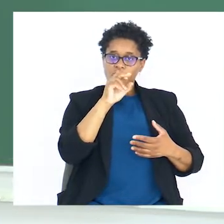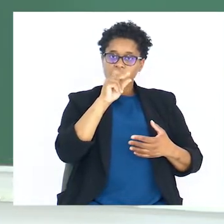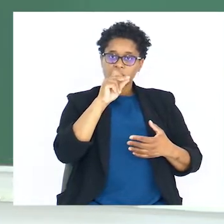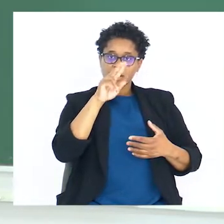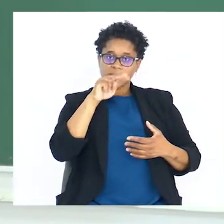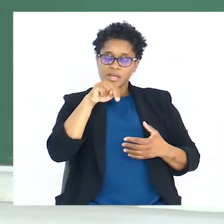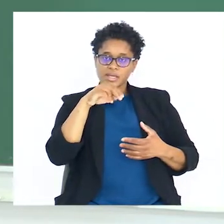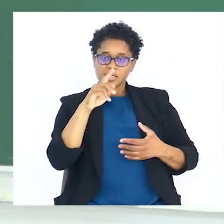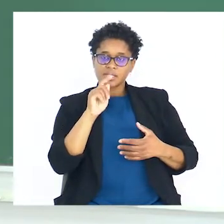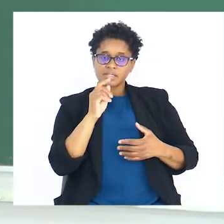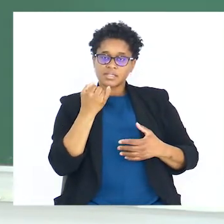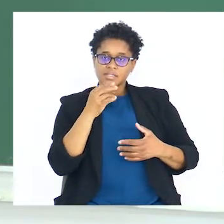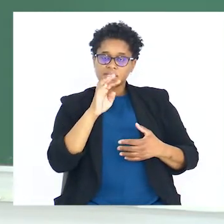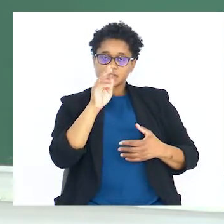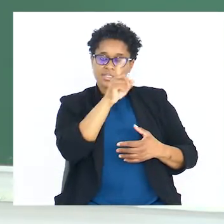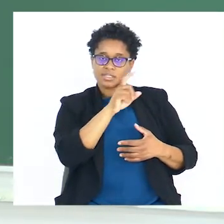organizado